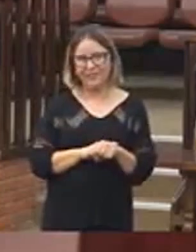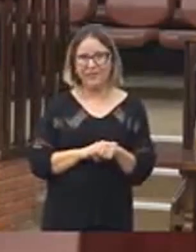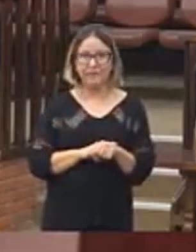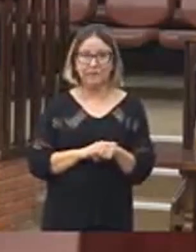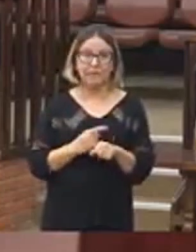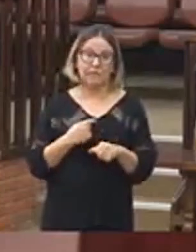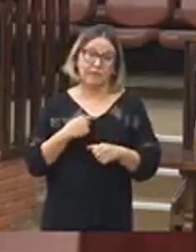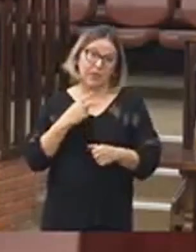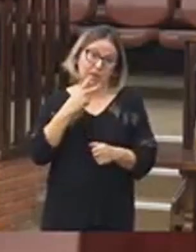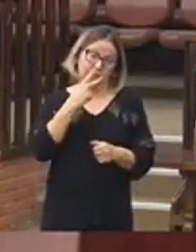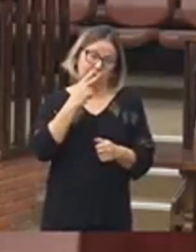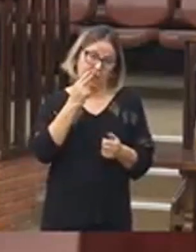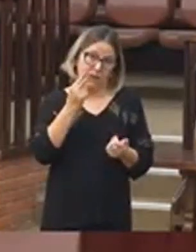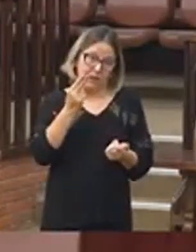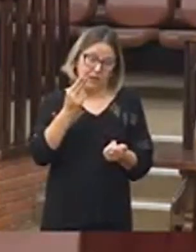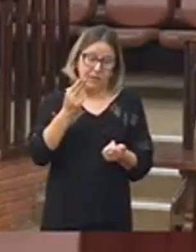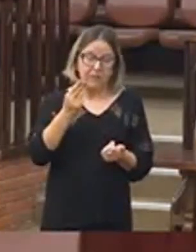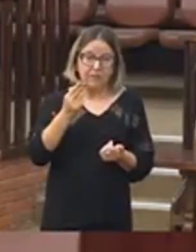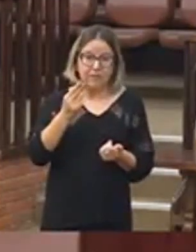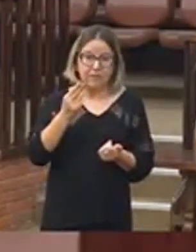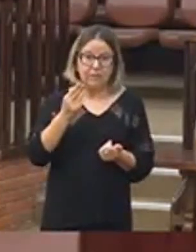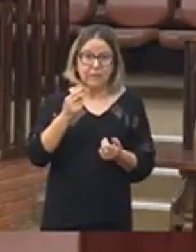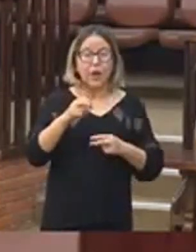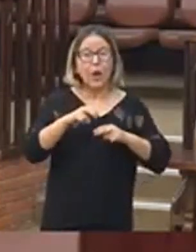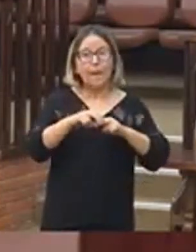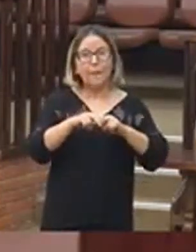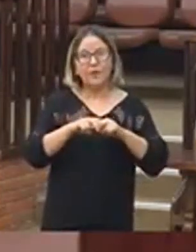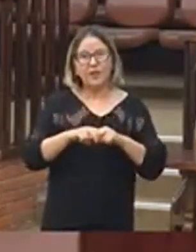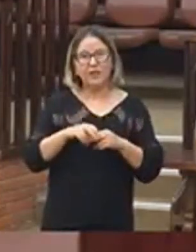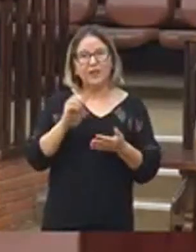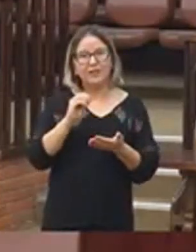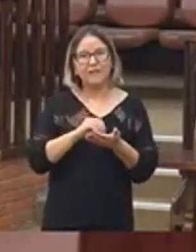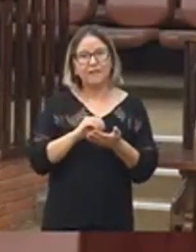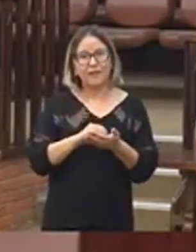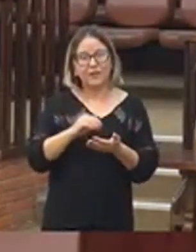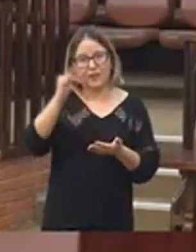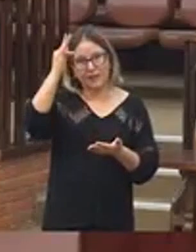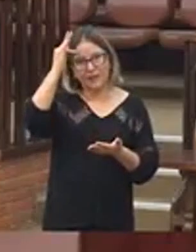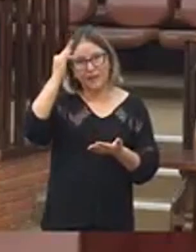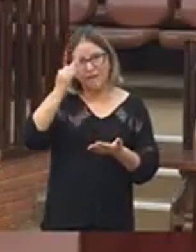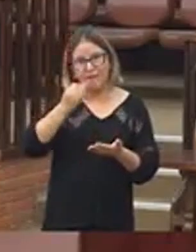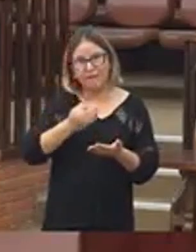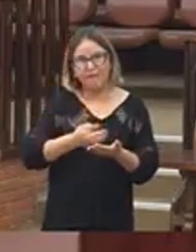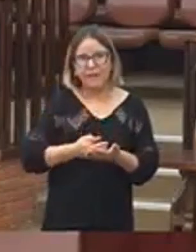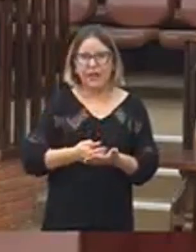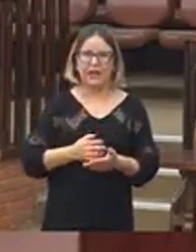Eu acho que é por causa da incredulidade.